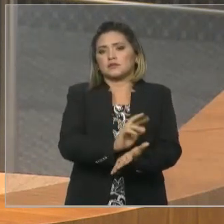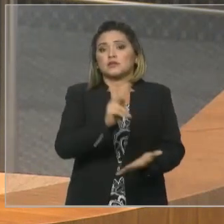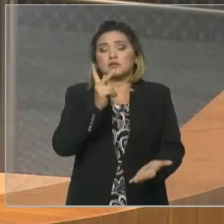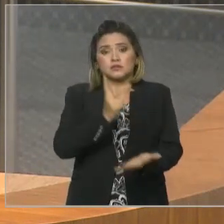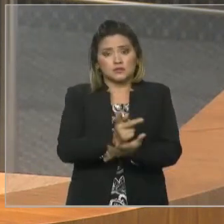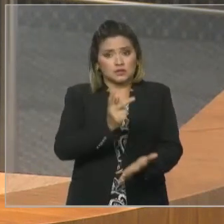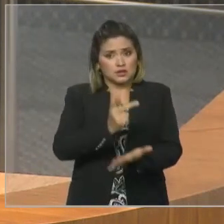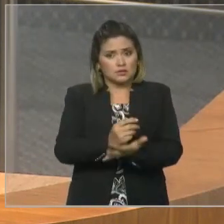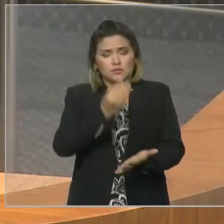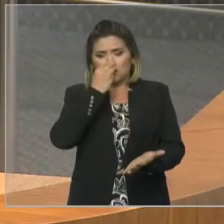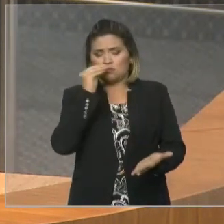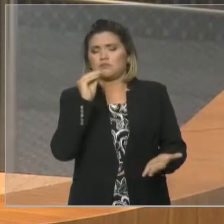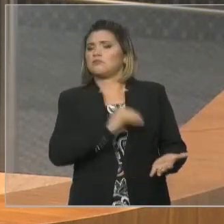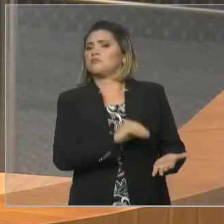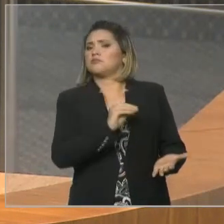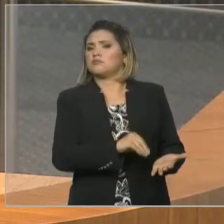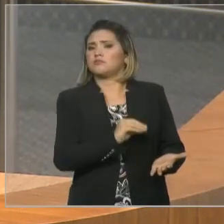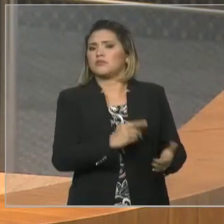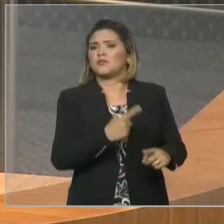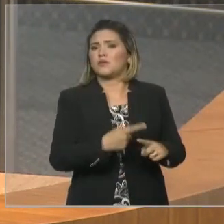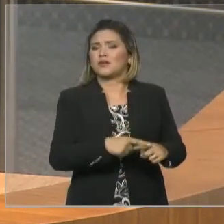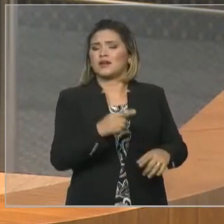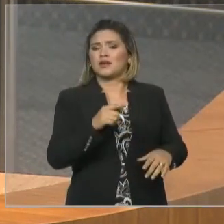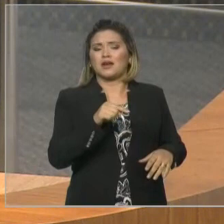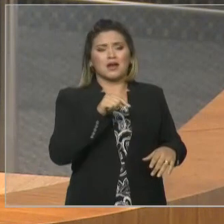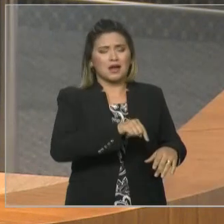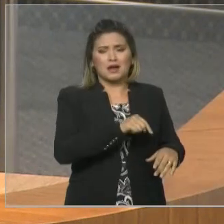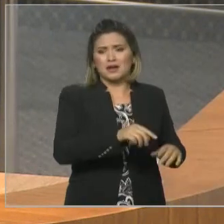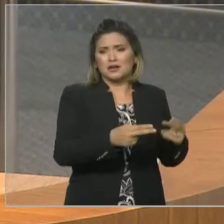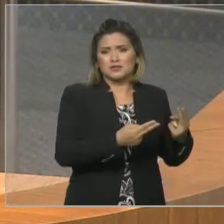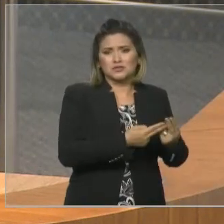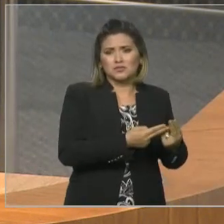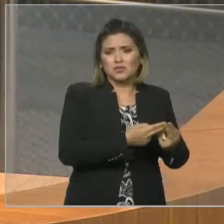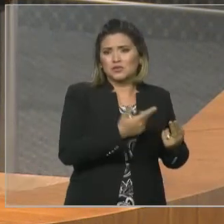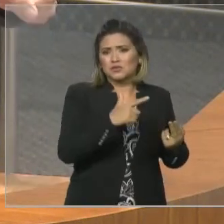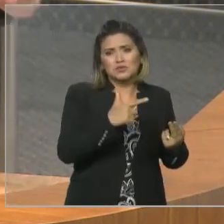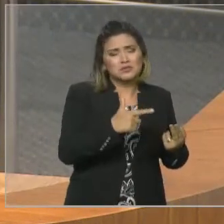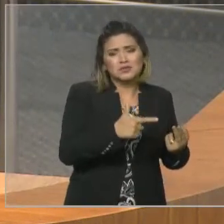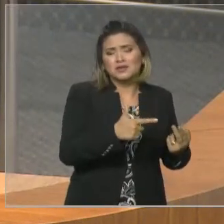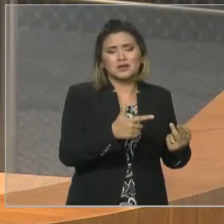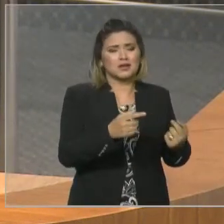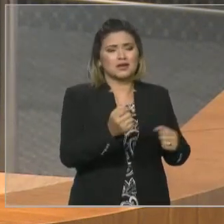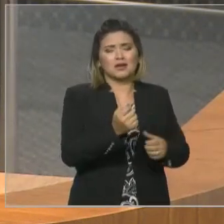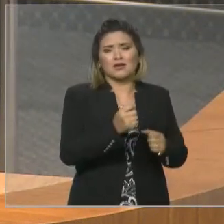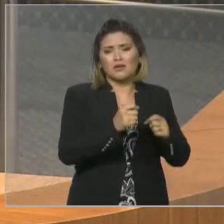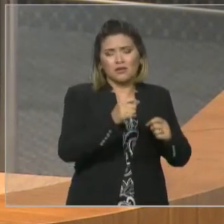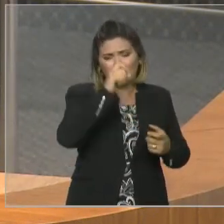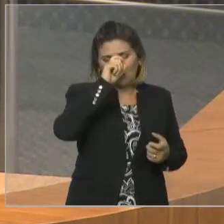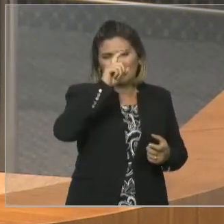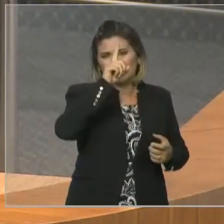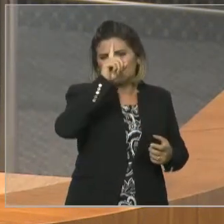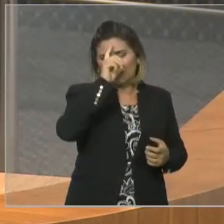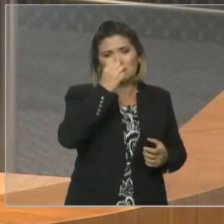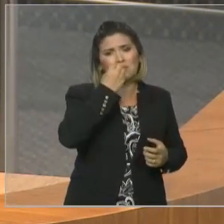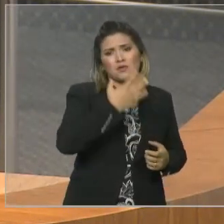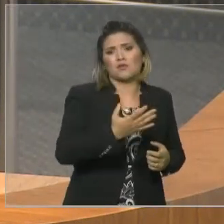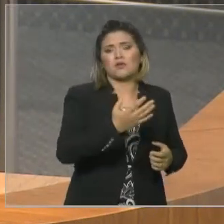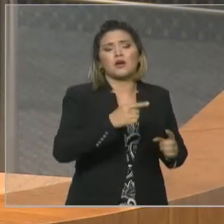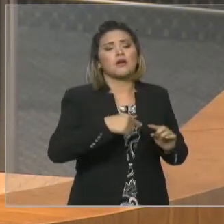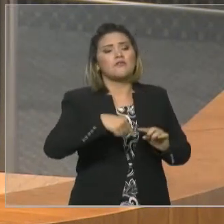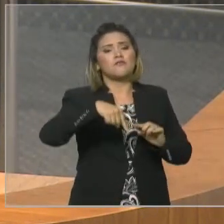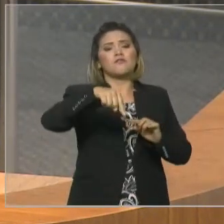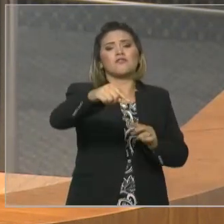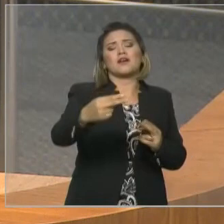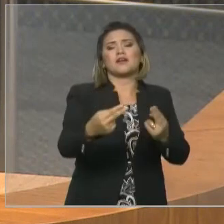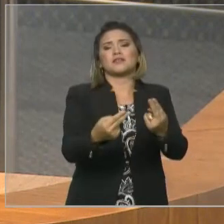discriminados, porque precisávamos, às vezes, alterar o endereço para poder ter um atendimento em Teresina, porque o Estado do Maranhão não